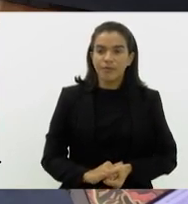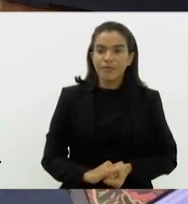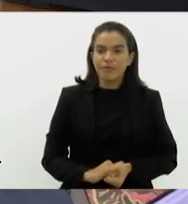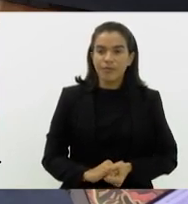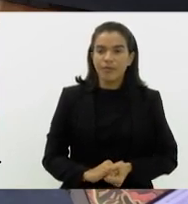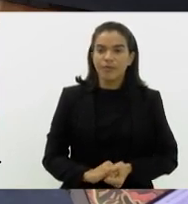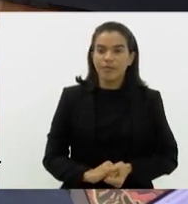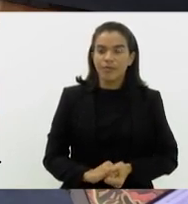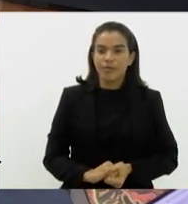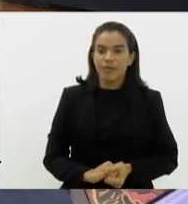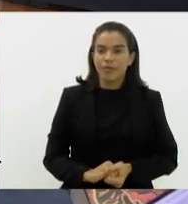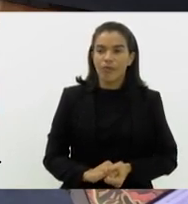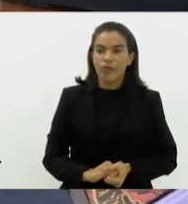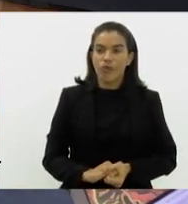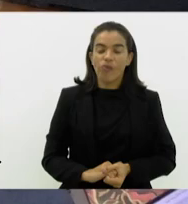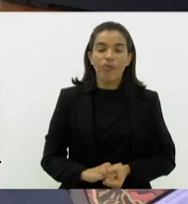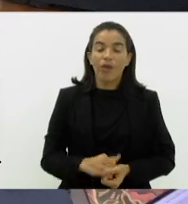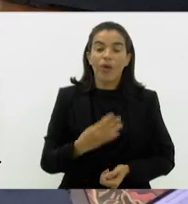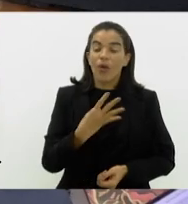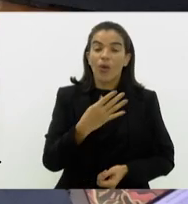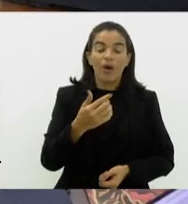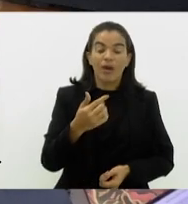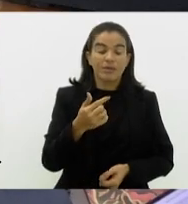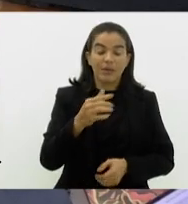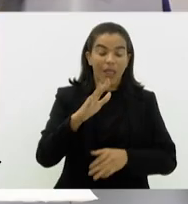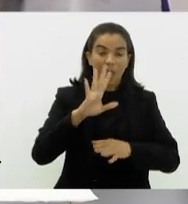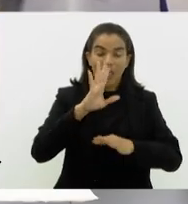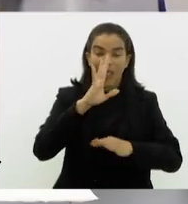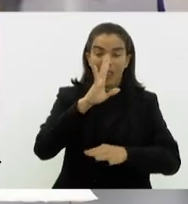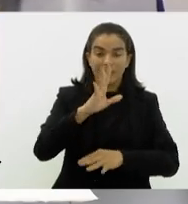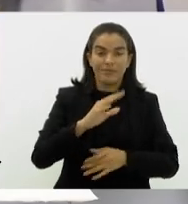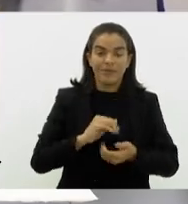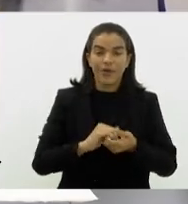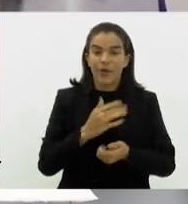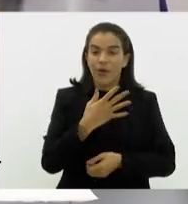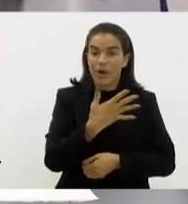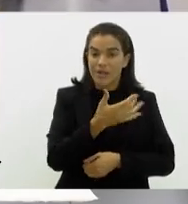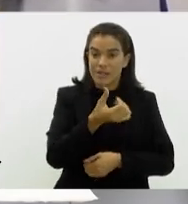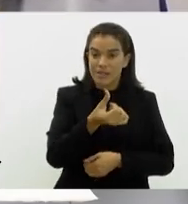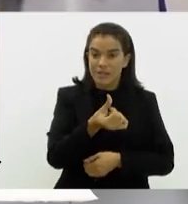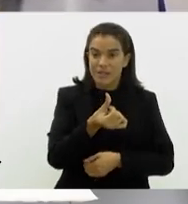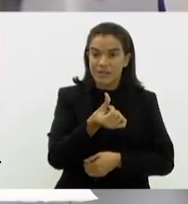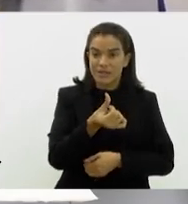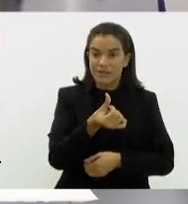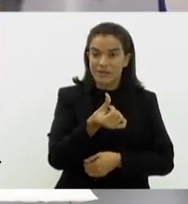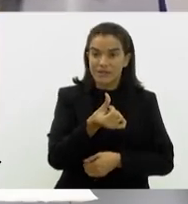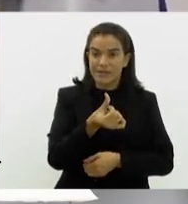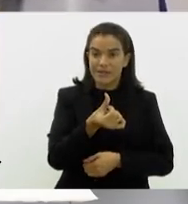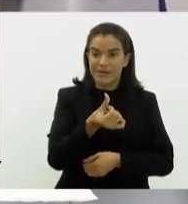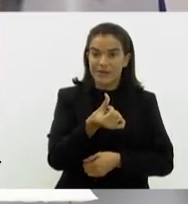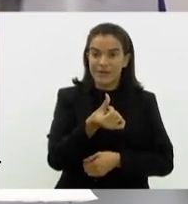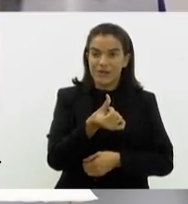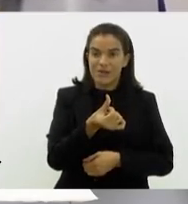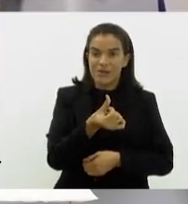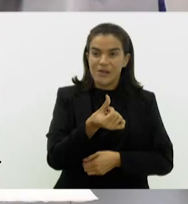Perfeito. Deputado Luiz Paulo acelerou a pauta. É verdade. Em votação, projeto 46. Exagerei na dose hoje,